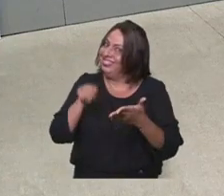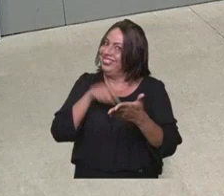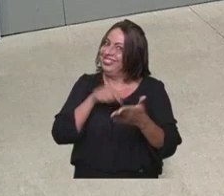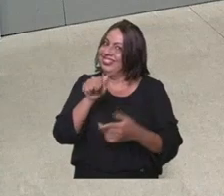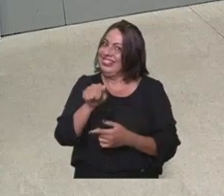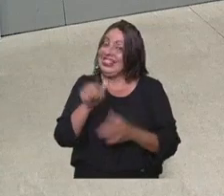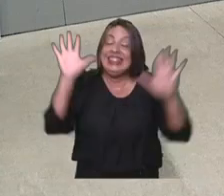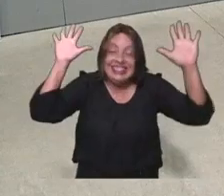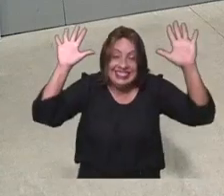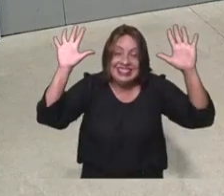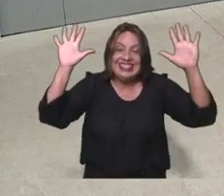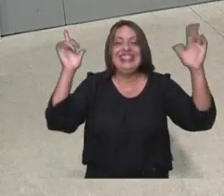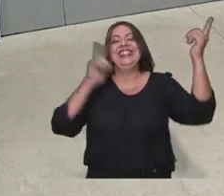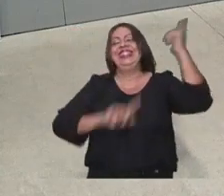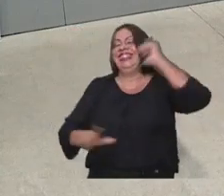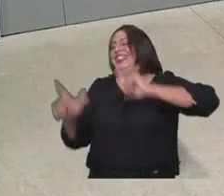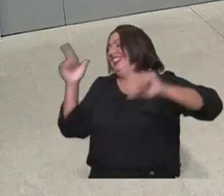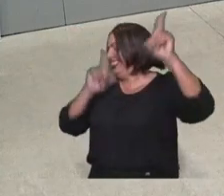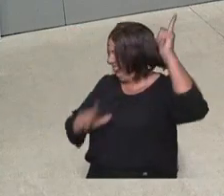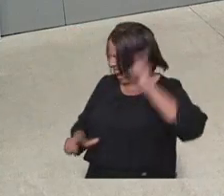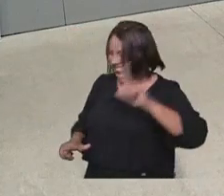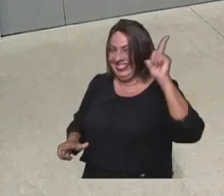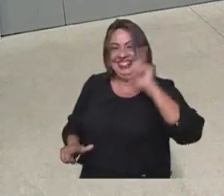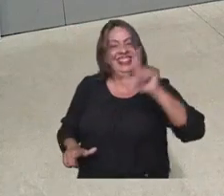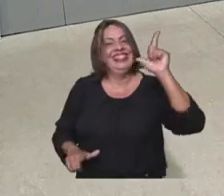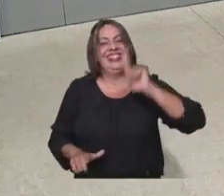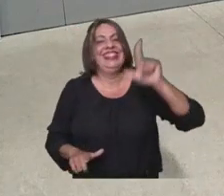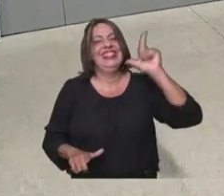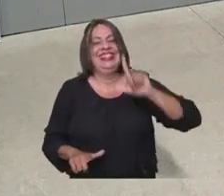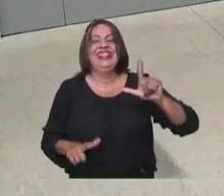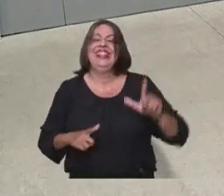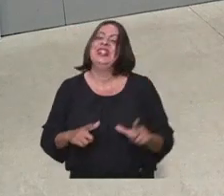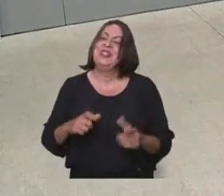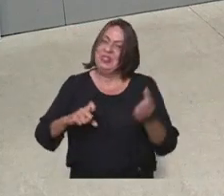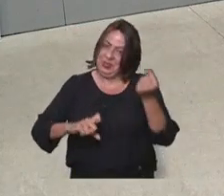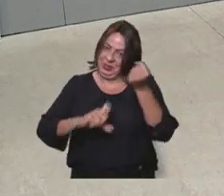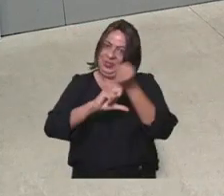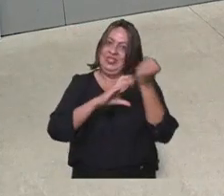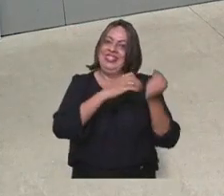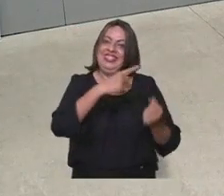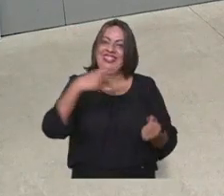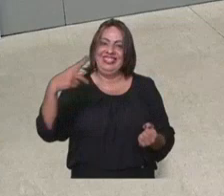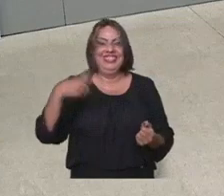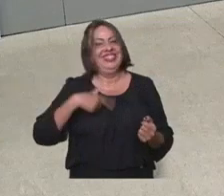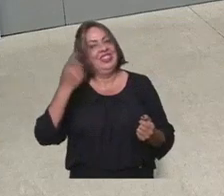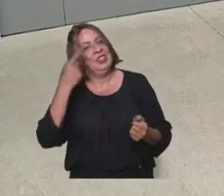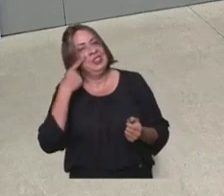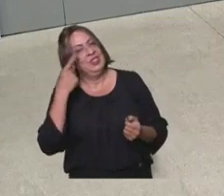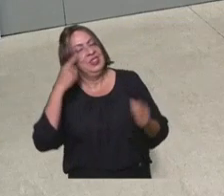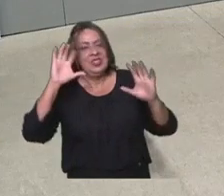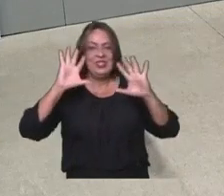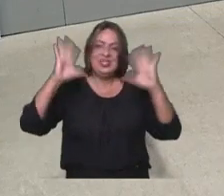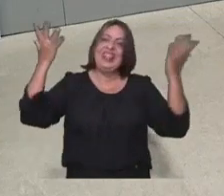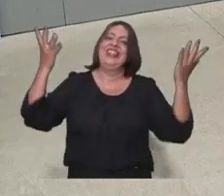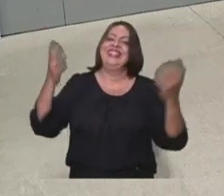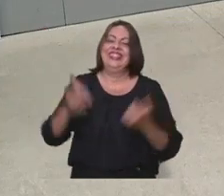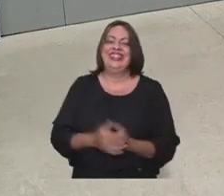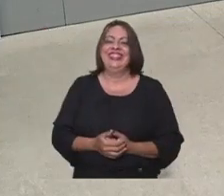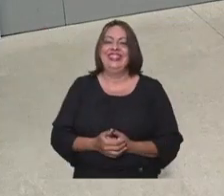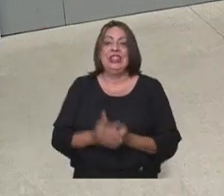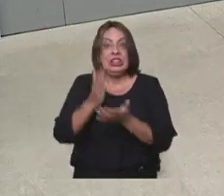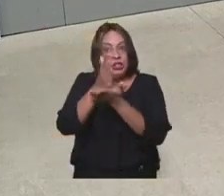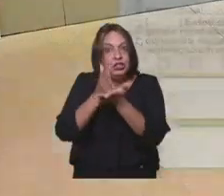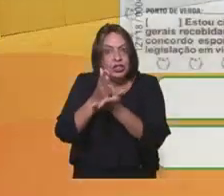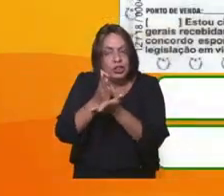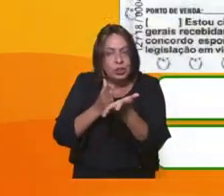7. E atenção que tem contemplados, Caju Cap. Vamos fazer a festa. Dividiu,